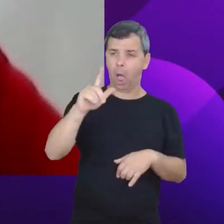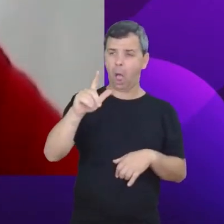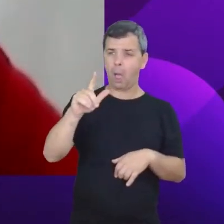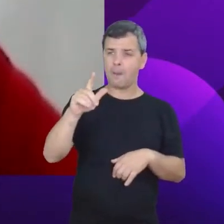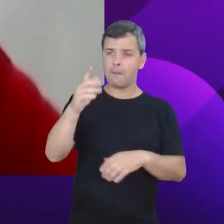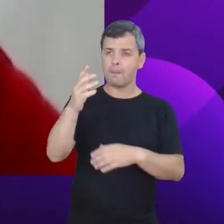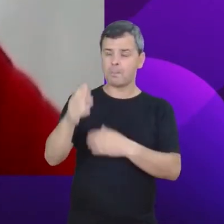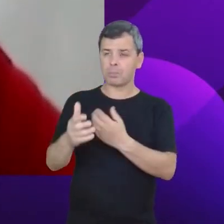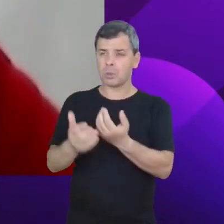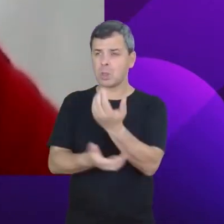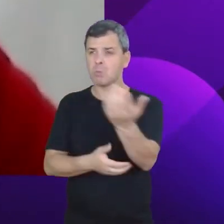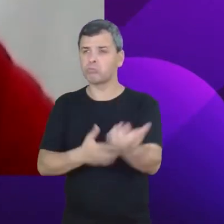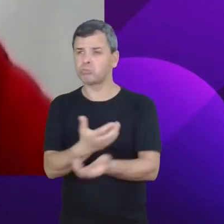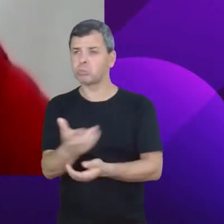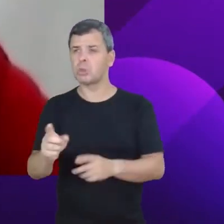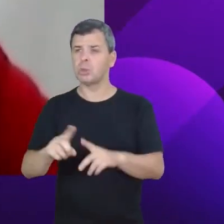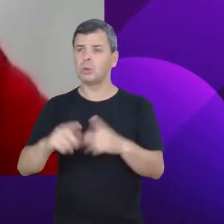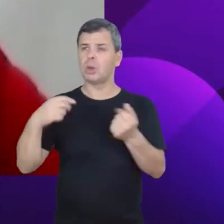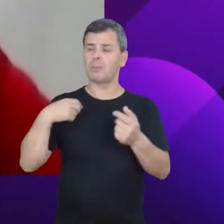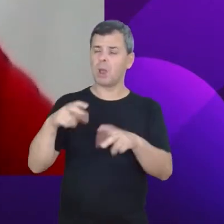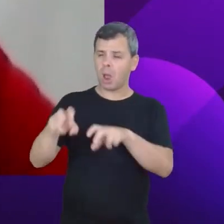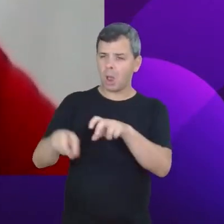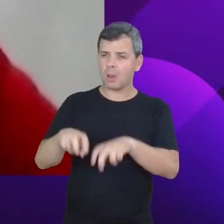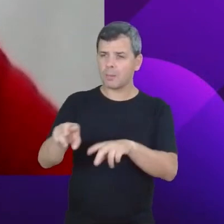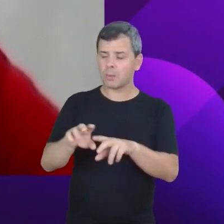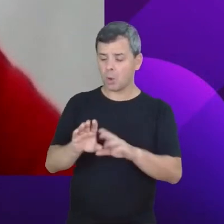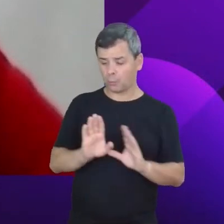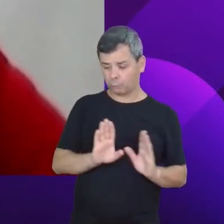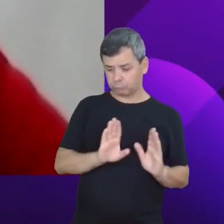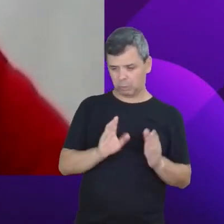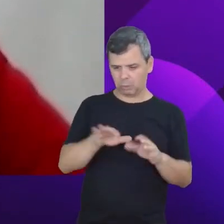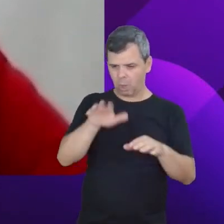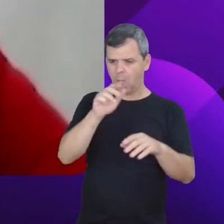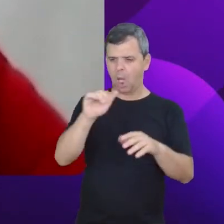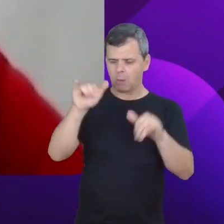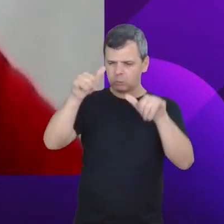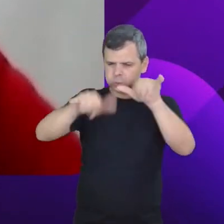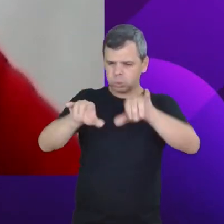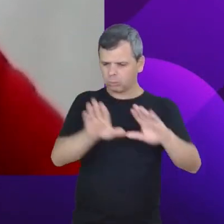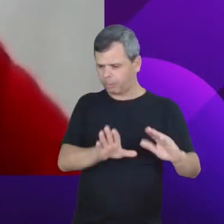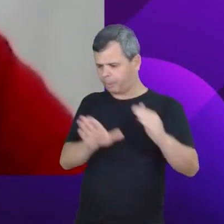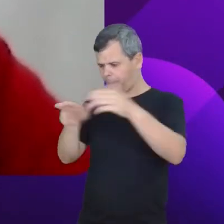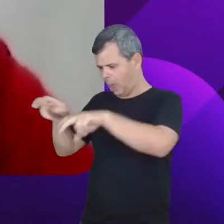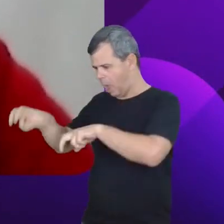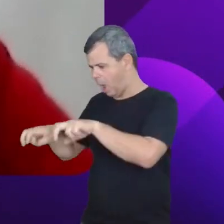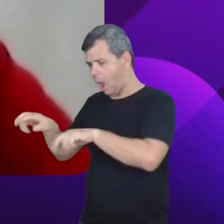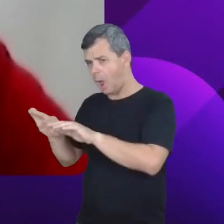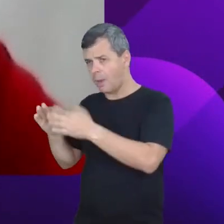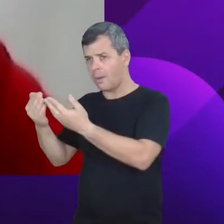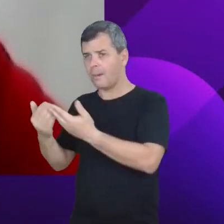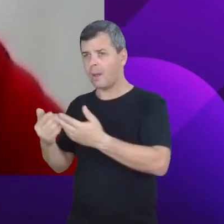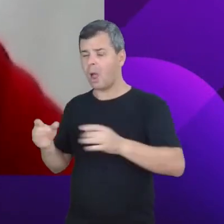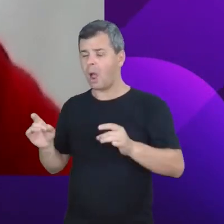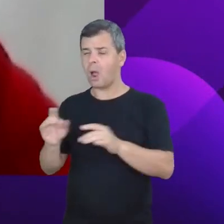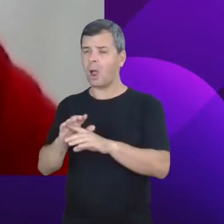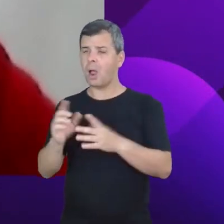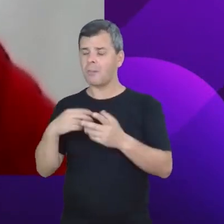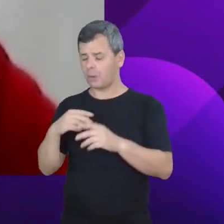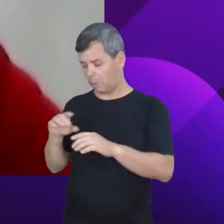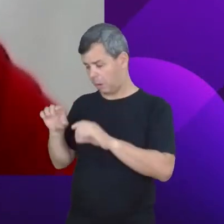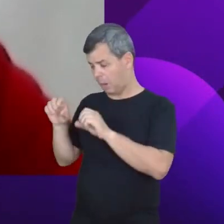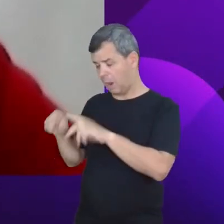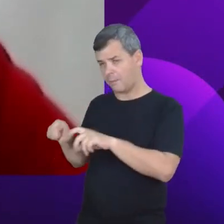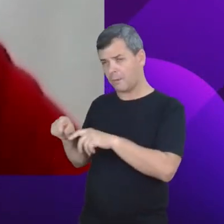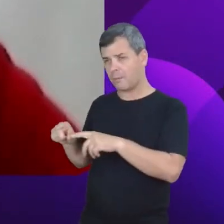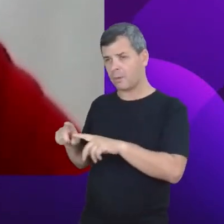grandes escalas de produção e acaba atingindo a produção da agricultura familiar, acaba